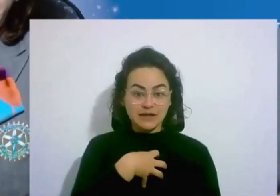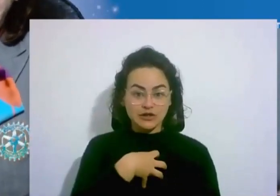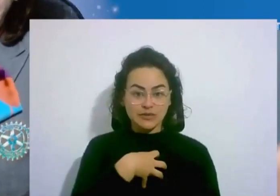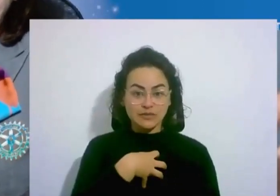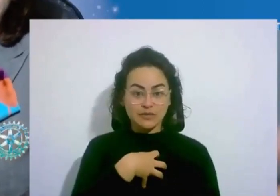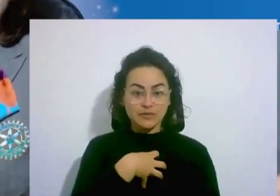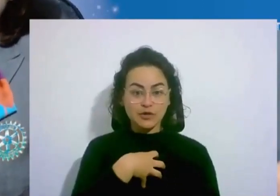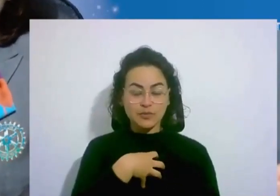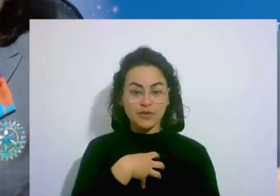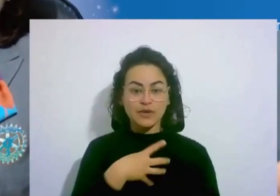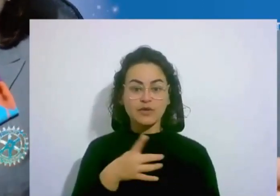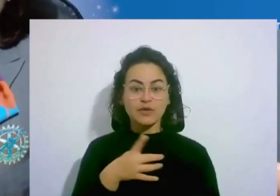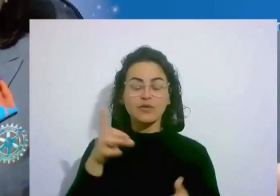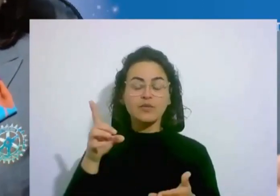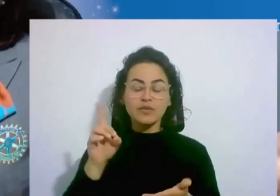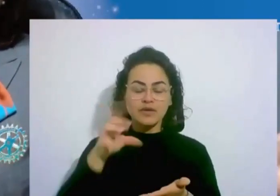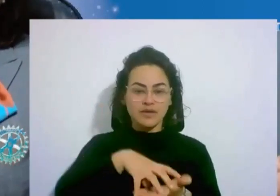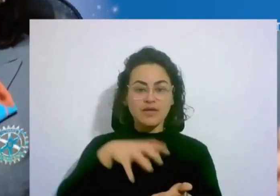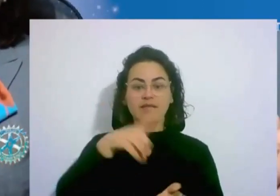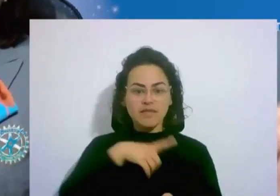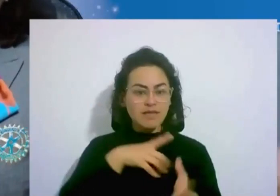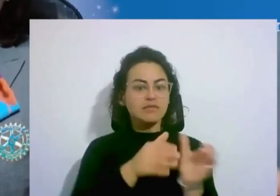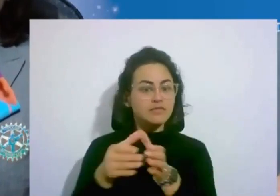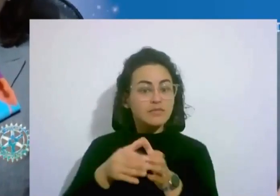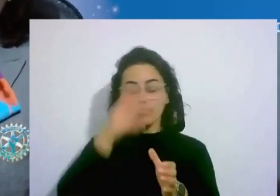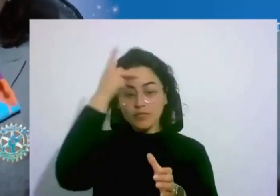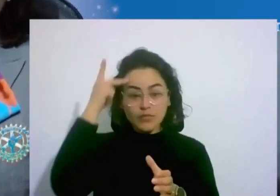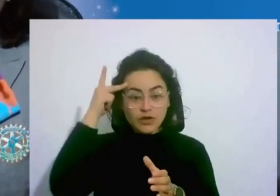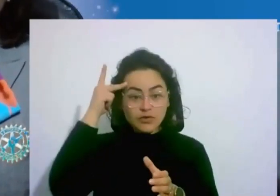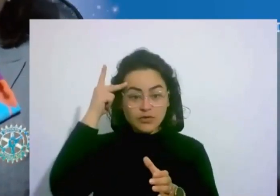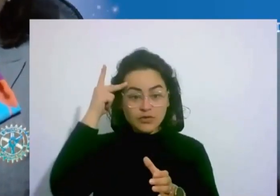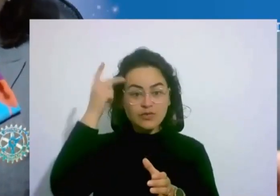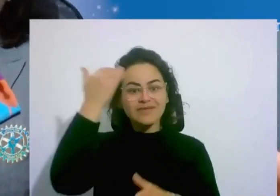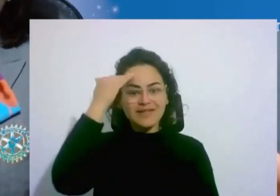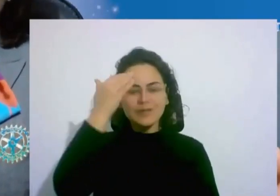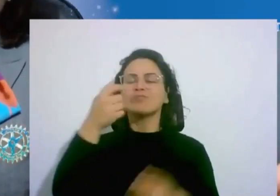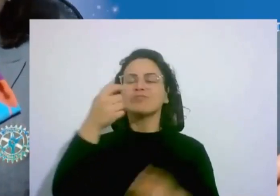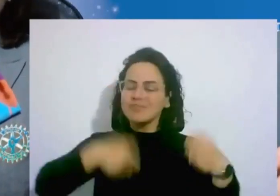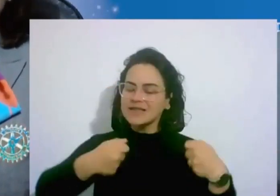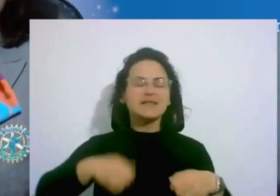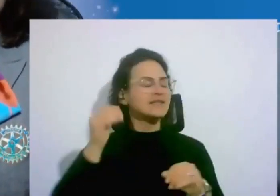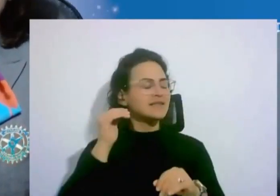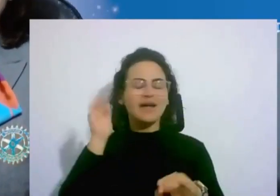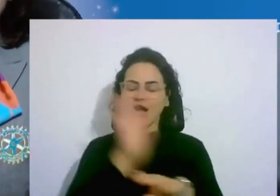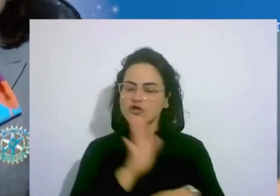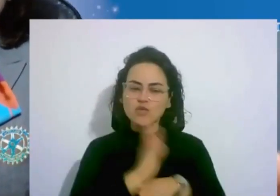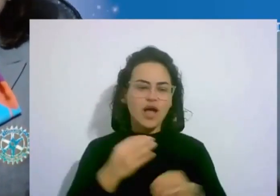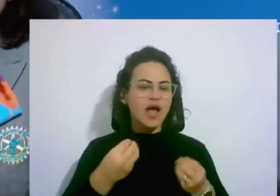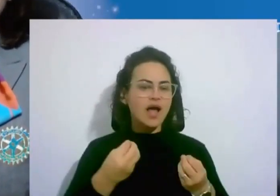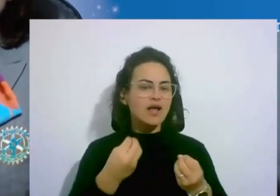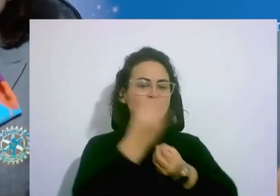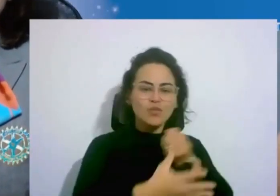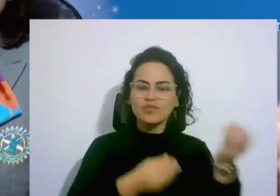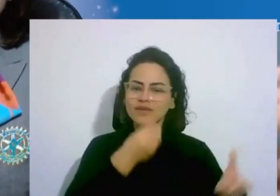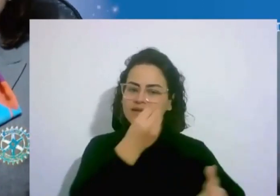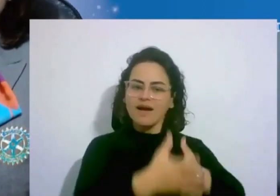mais clubes, mais pessoas estão entendendo essa mensagem de você participar